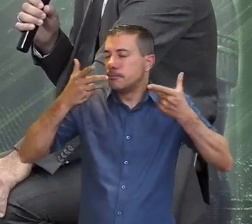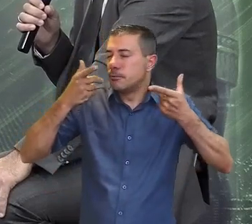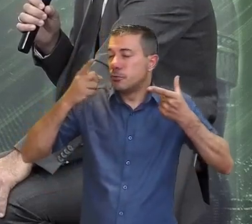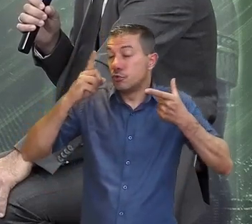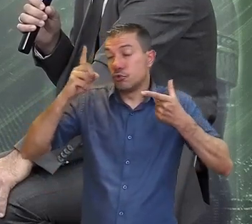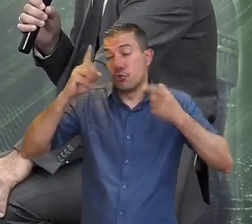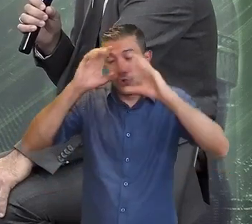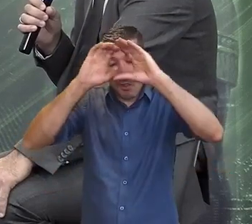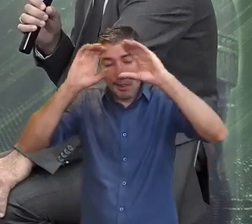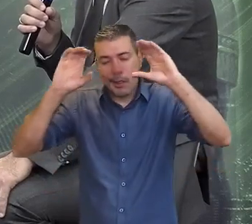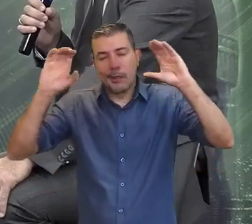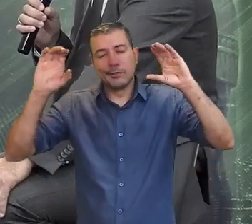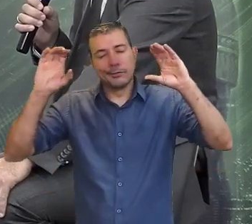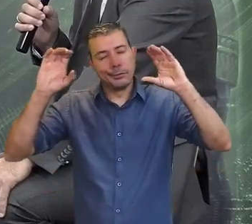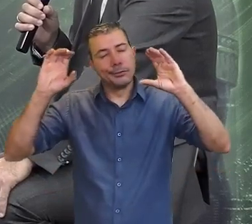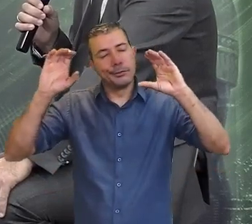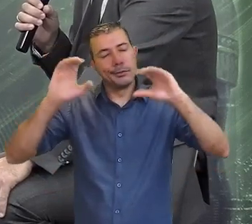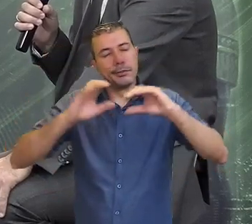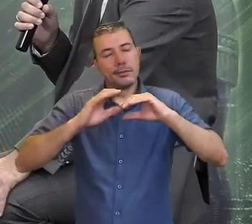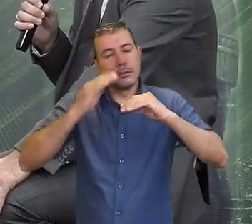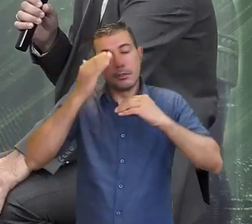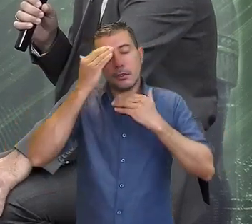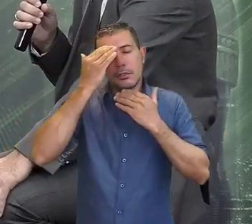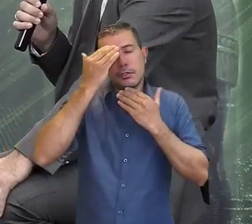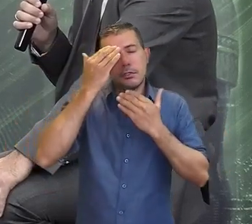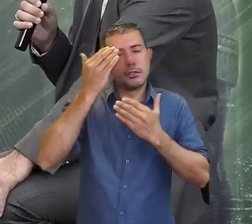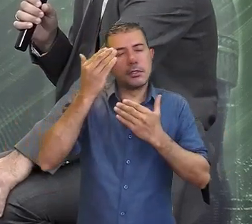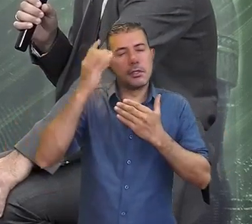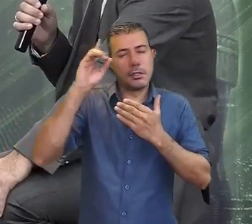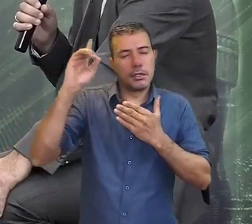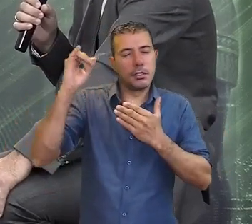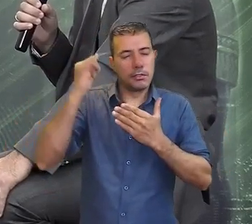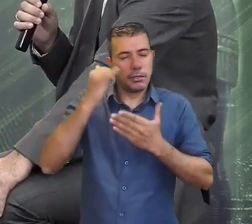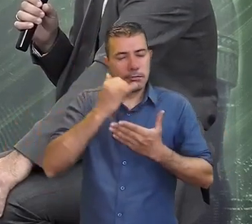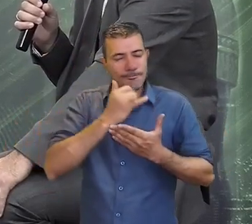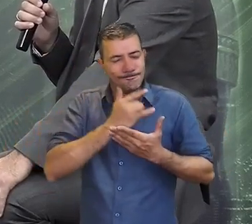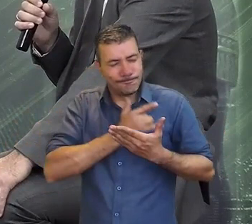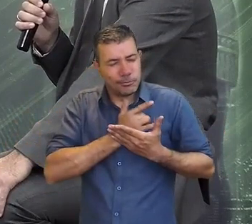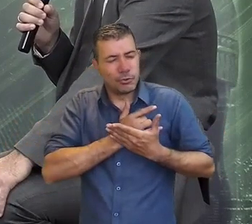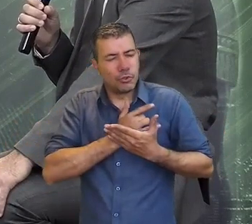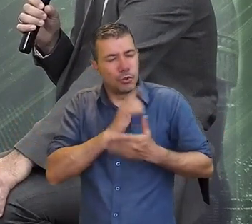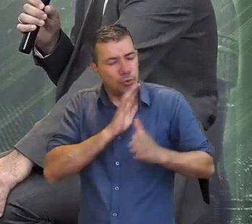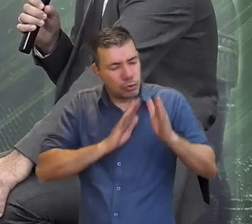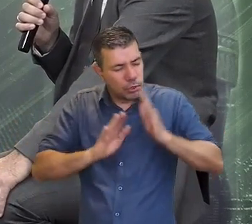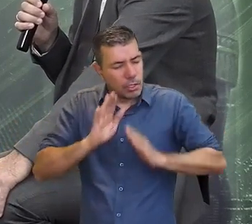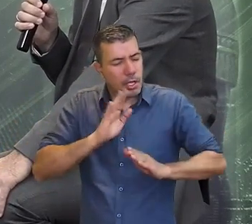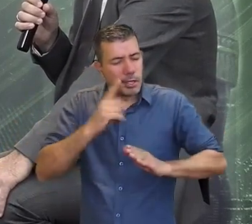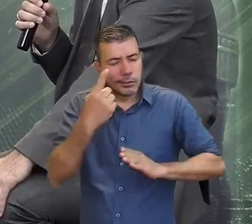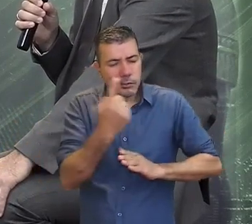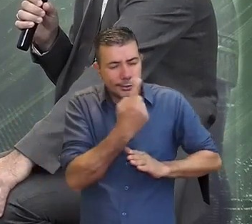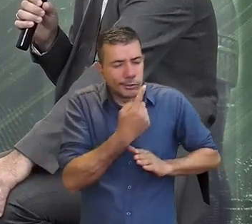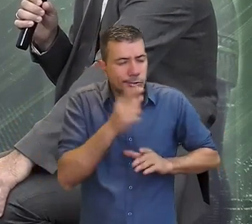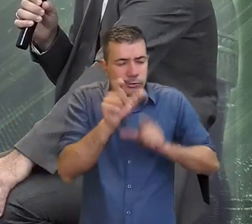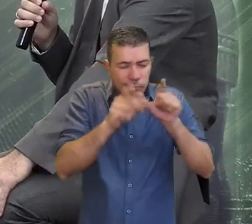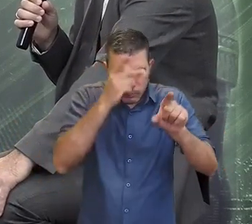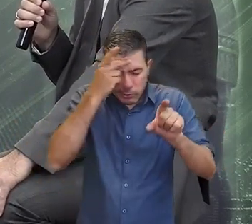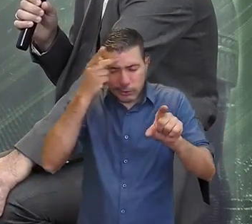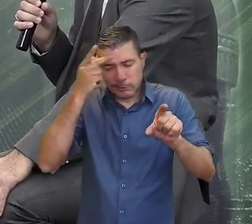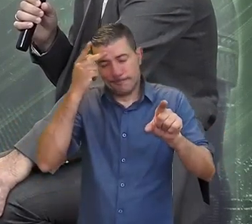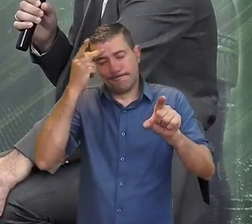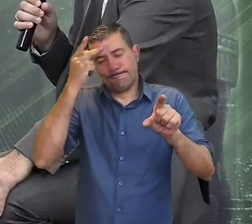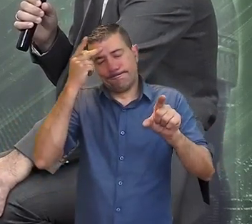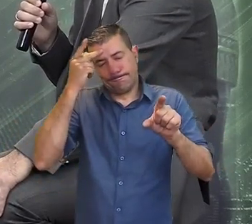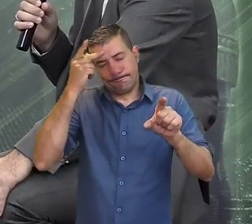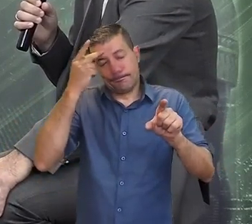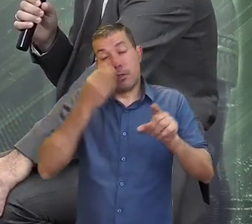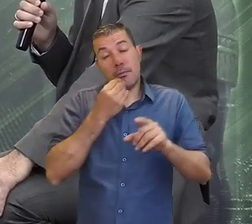habita nas alturas dos céus. Te somos gratos pelo seu amor, seu cuidado para com cada um de nós. Te somos gratos pela